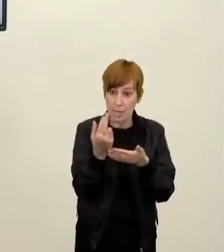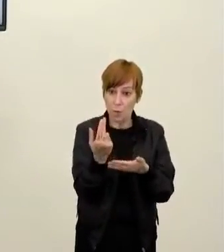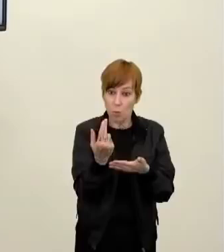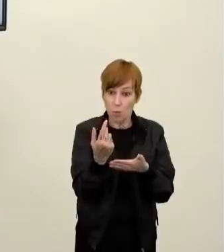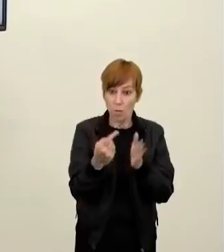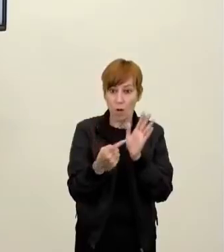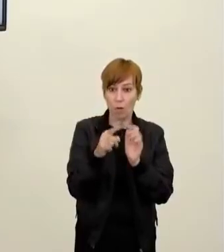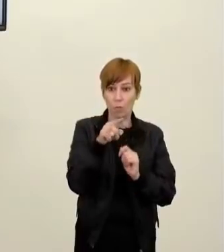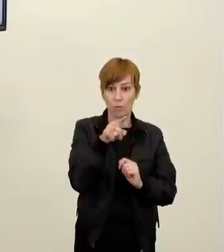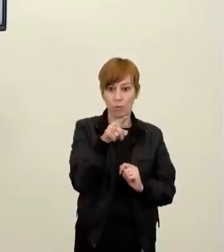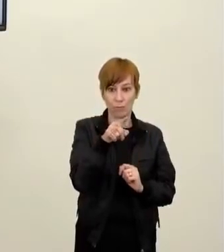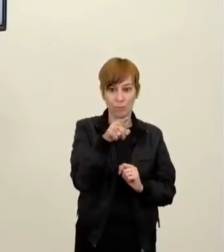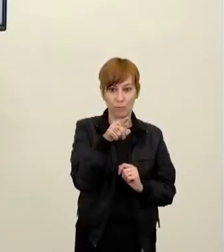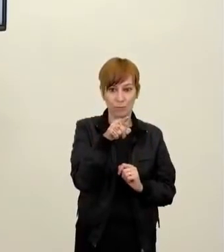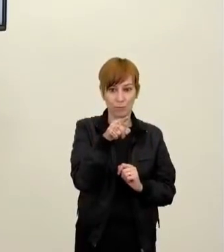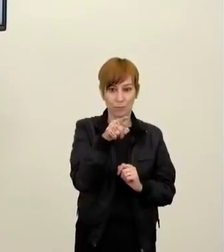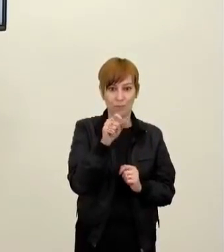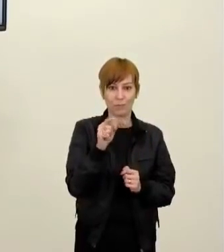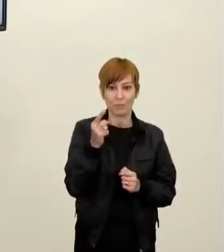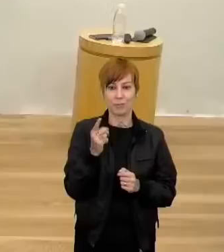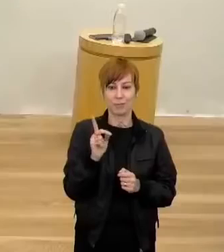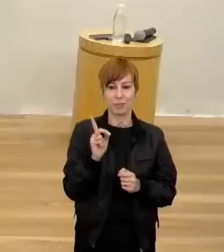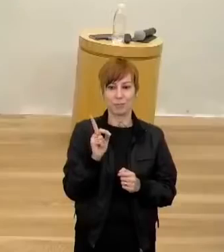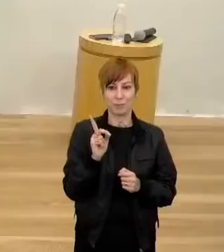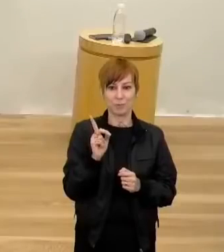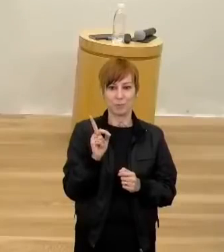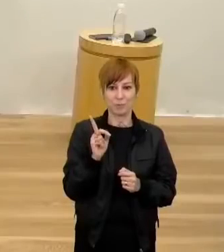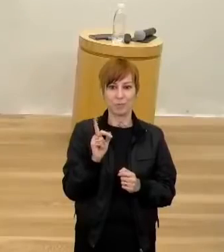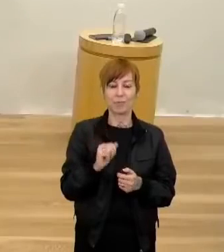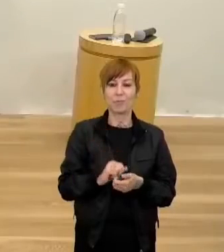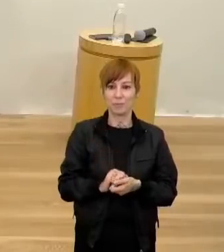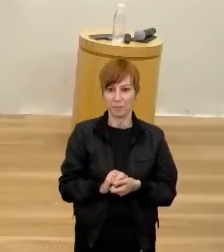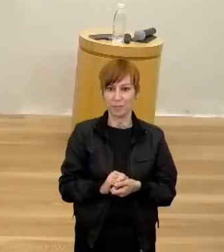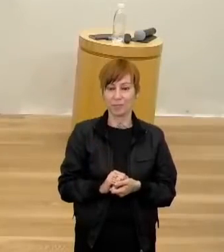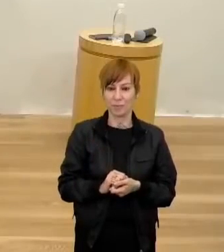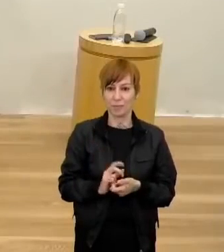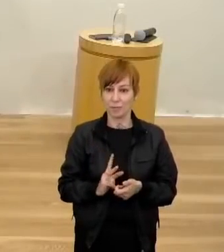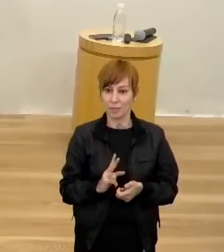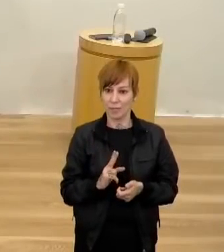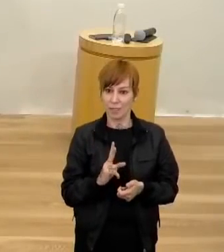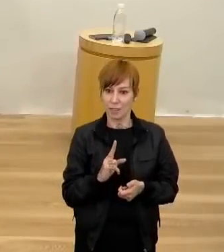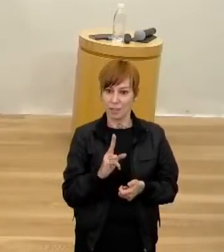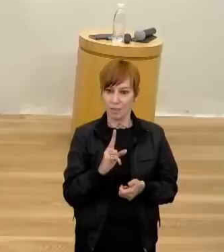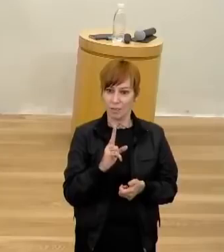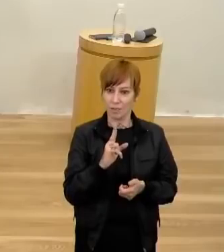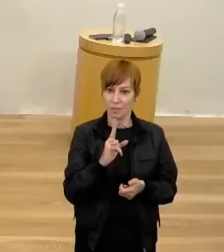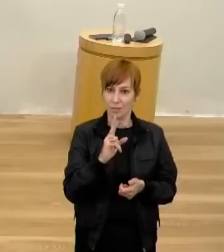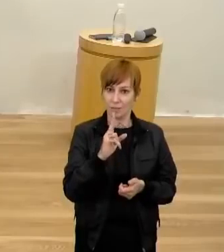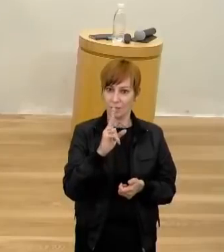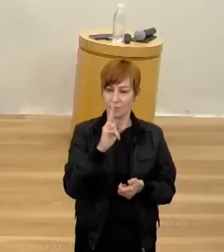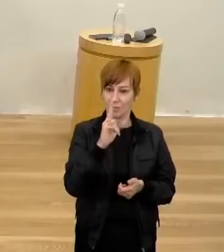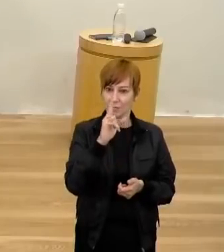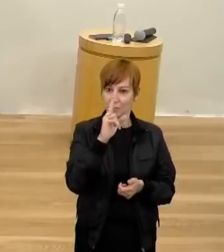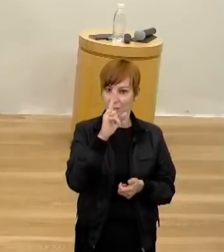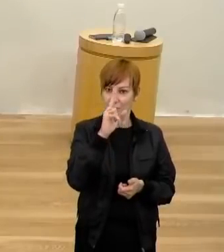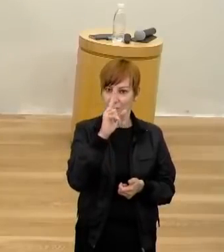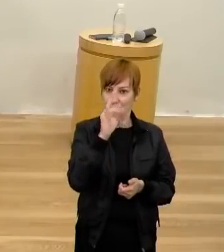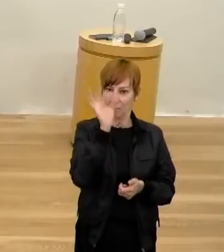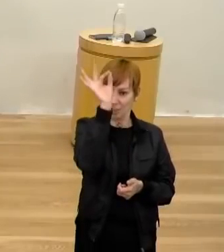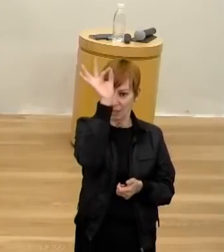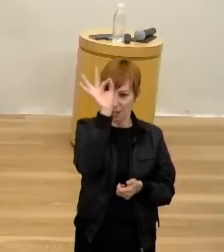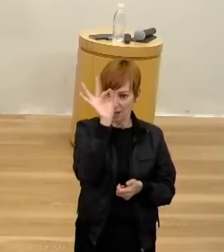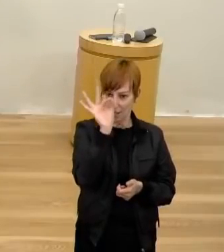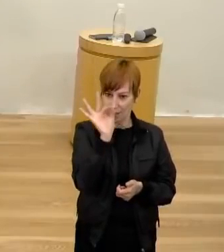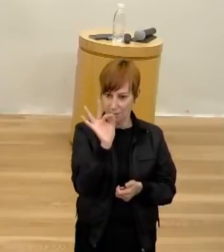E aí, o que você vai fazer? Cortar. Então, o que vocês vão fazer, ó? Pega um quadradinho, marca uma medida